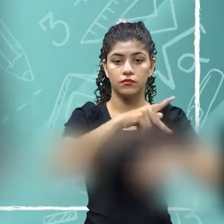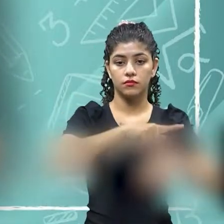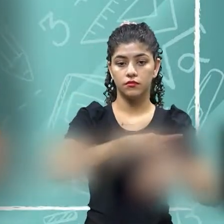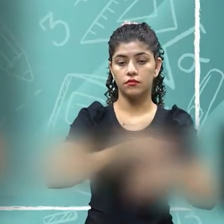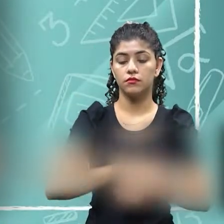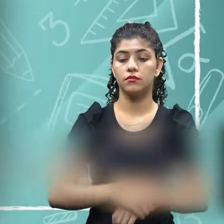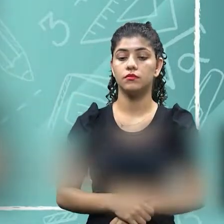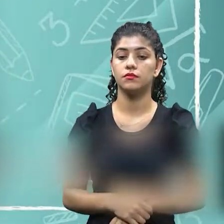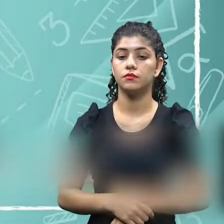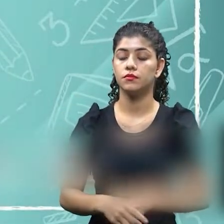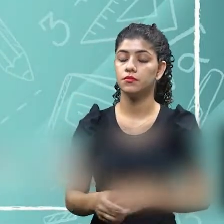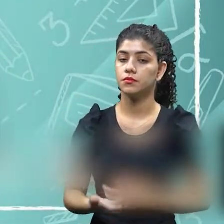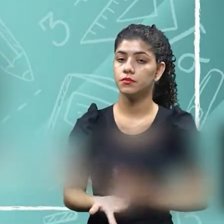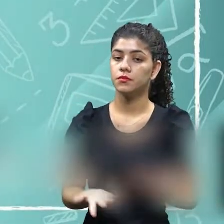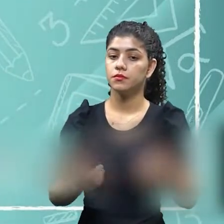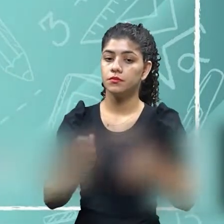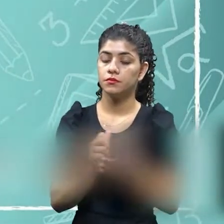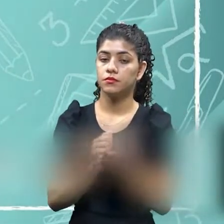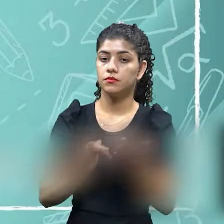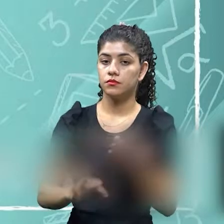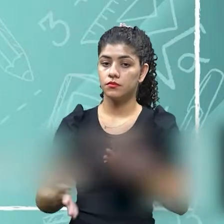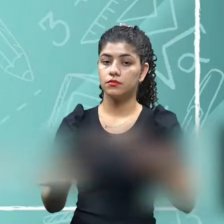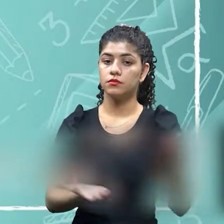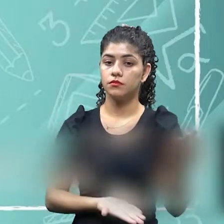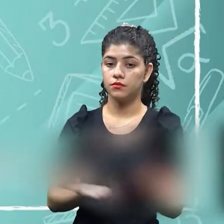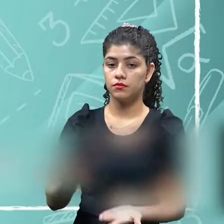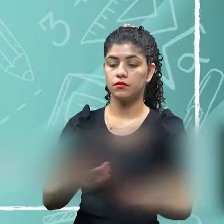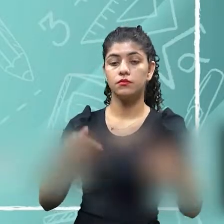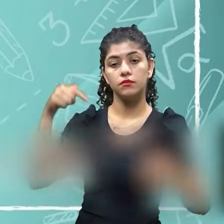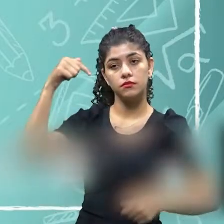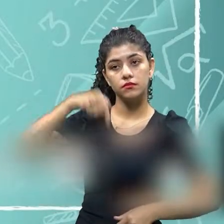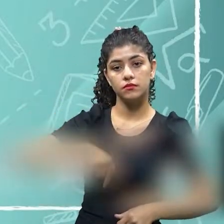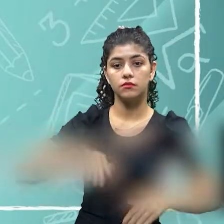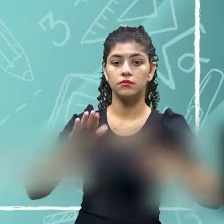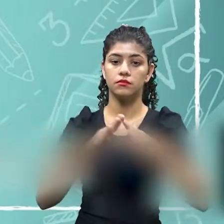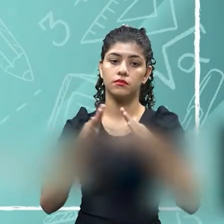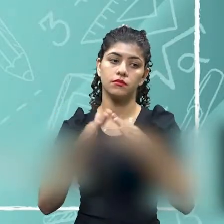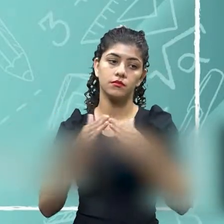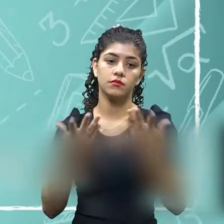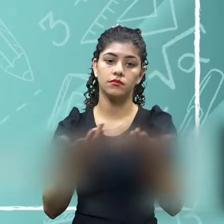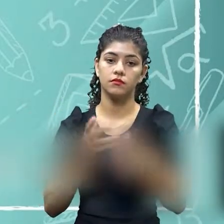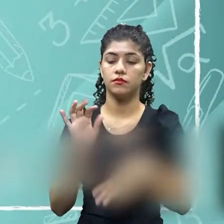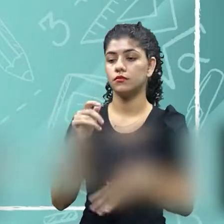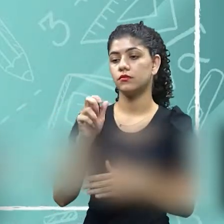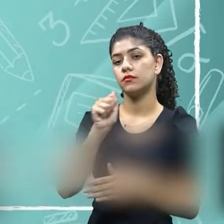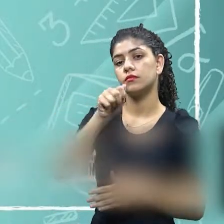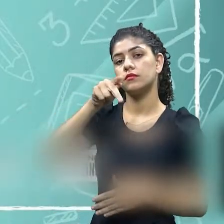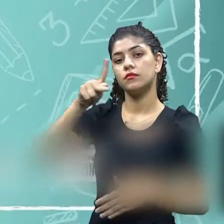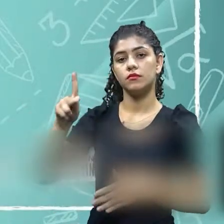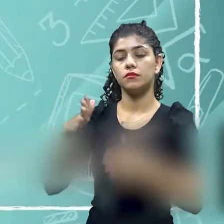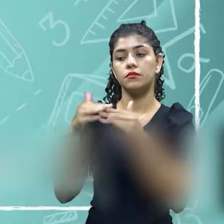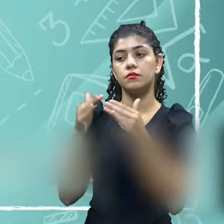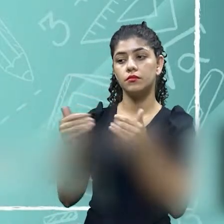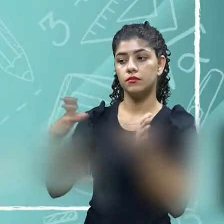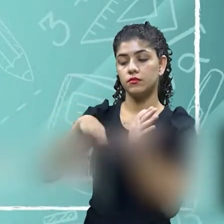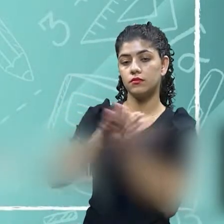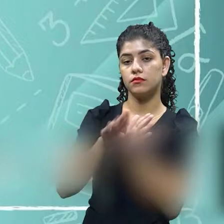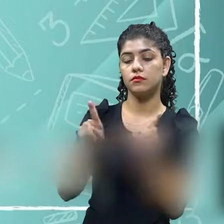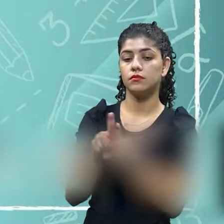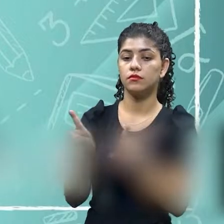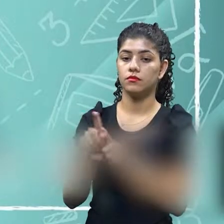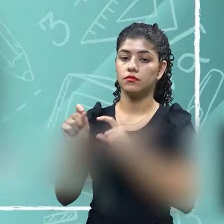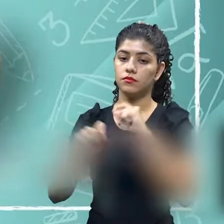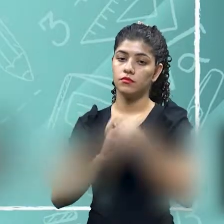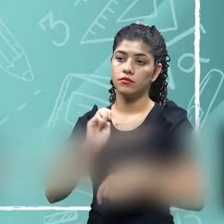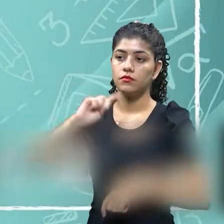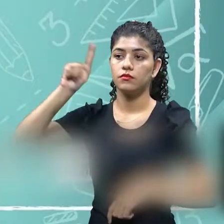vinculado à logística, sendo uma atividade doméstica, quando solicitamos um pedido de algum produto por aplicativo e chega na nossa casa, ou então a